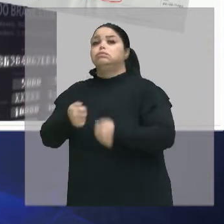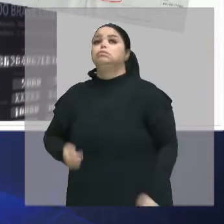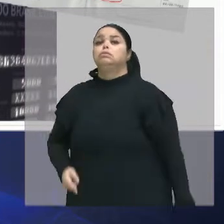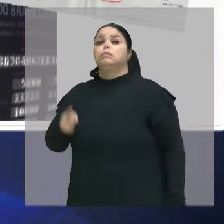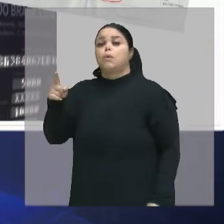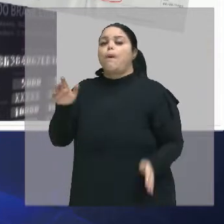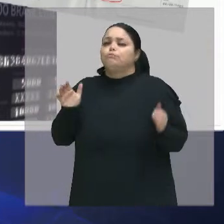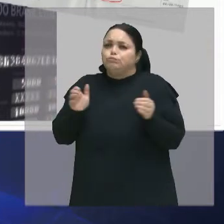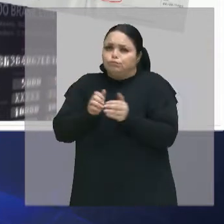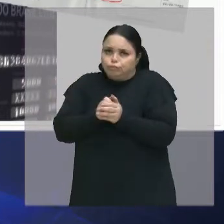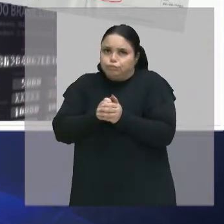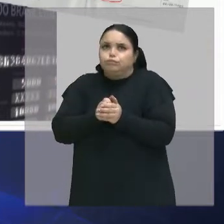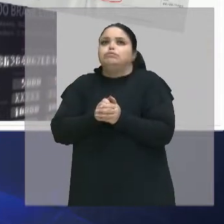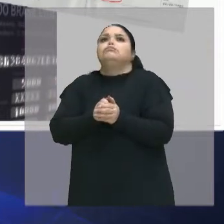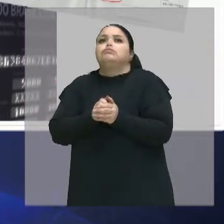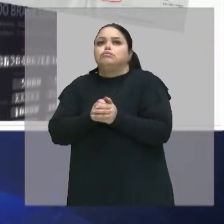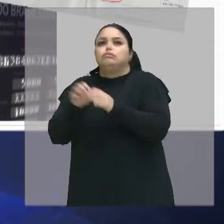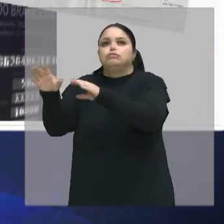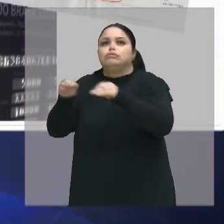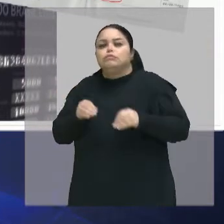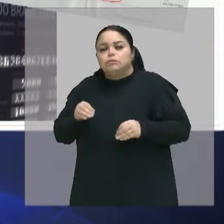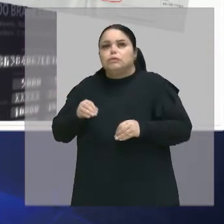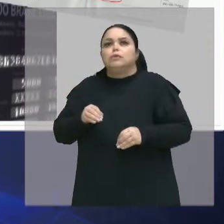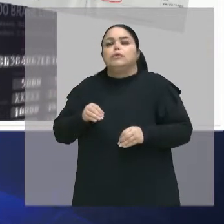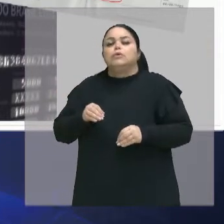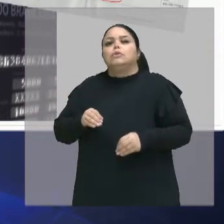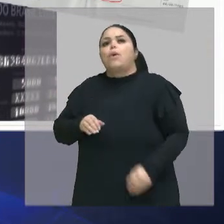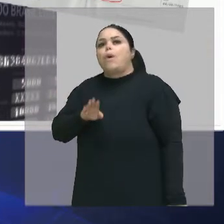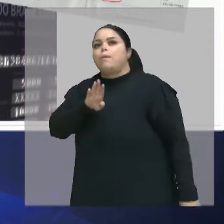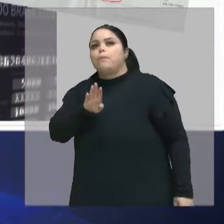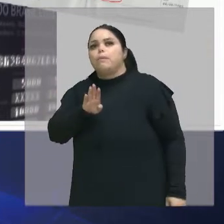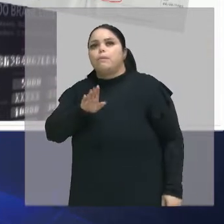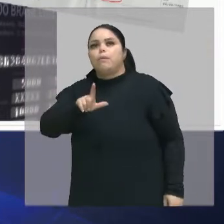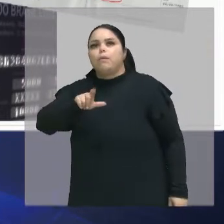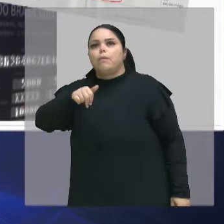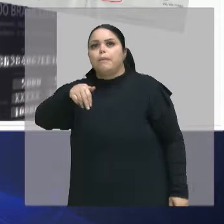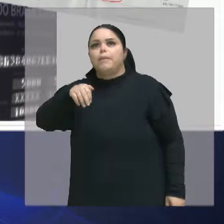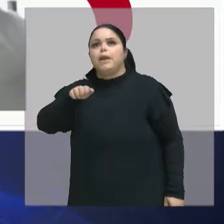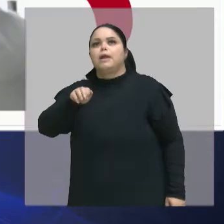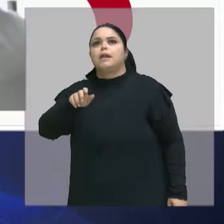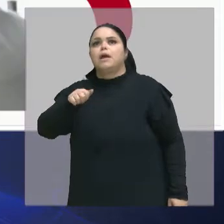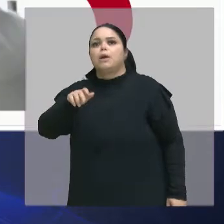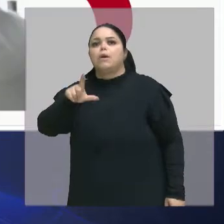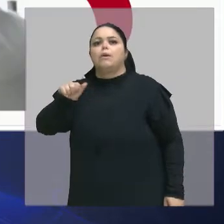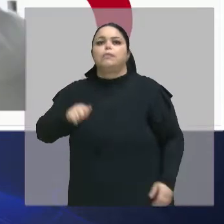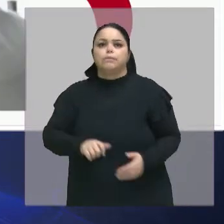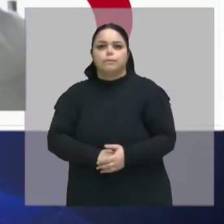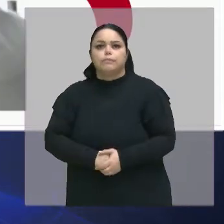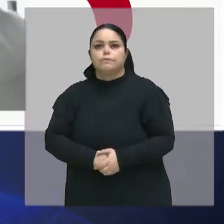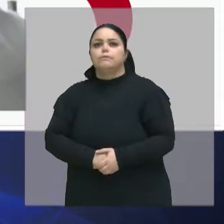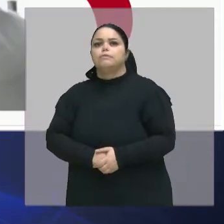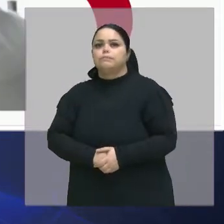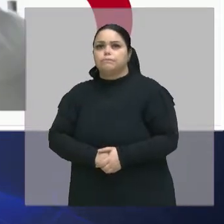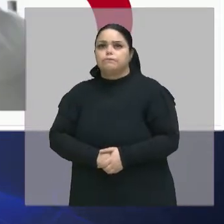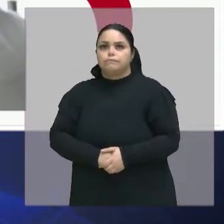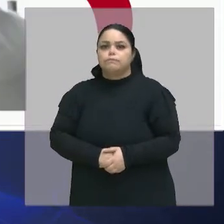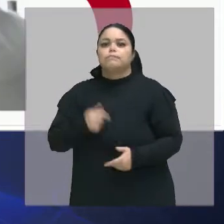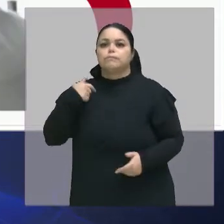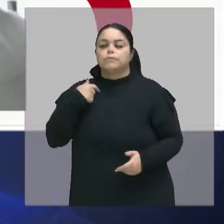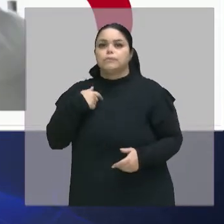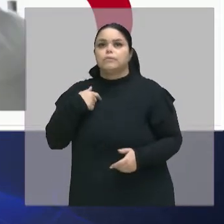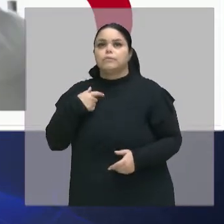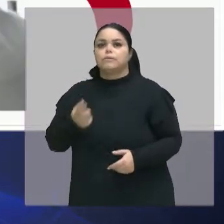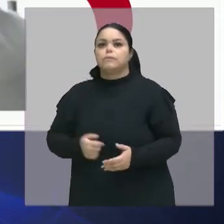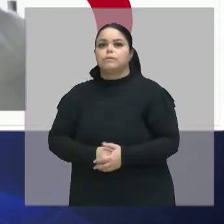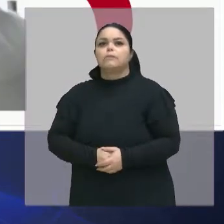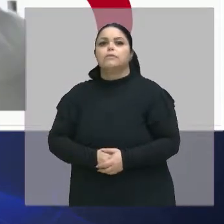estes menores e de vindo de Blumenau. Pode passar. São 30 lugares a